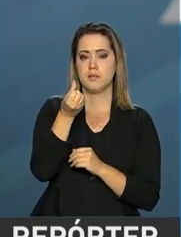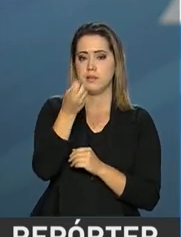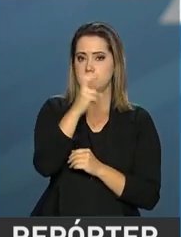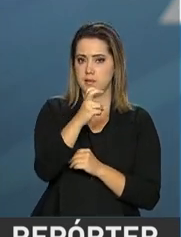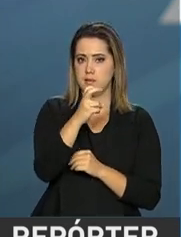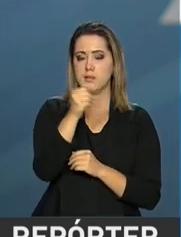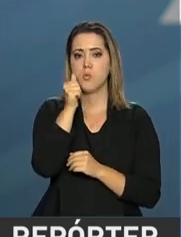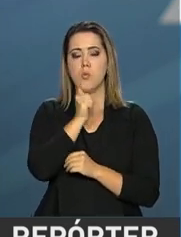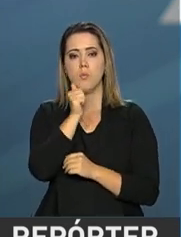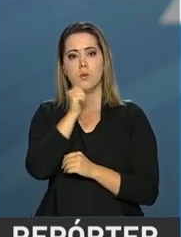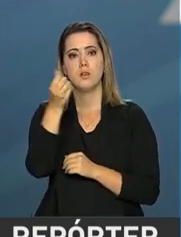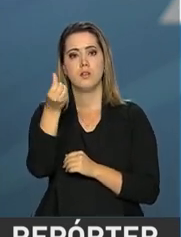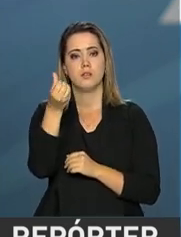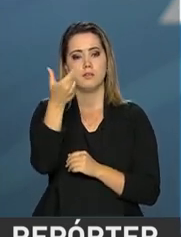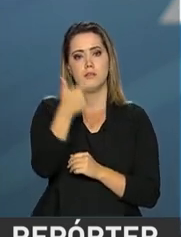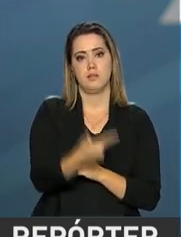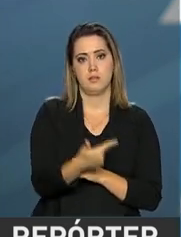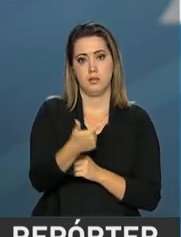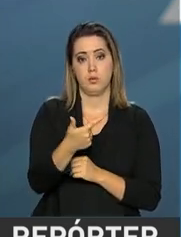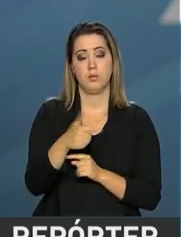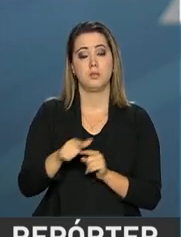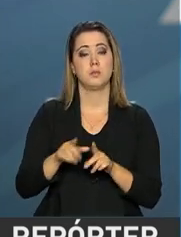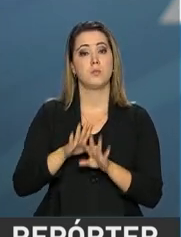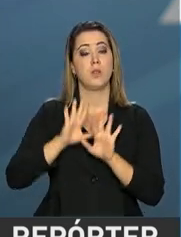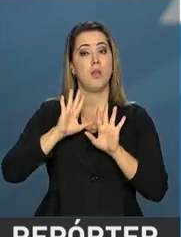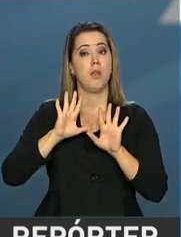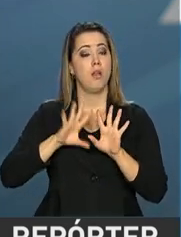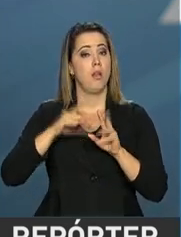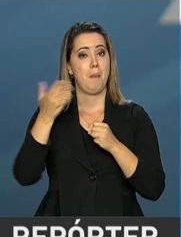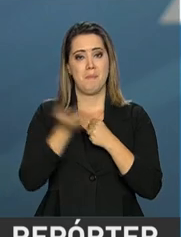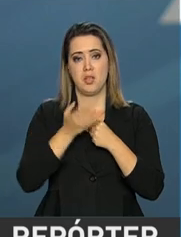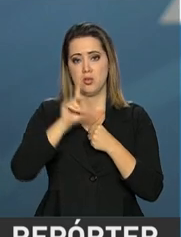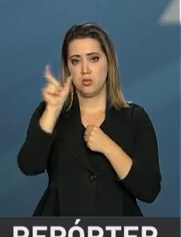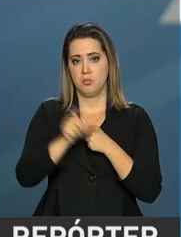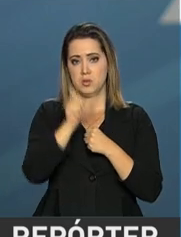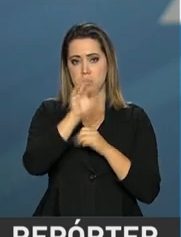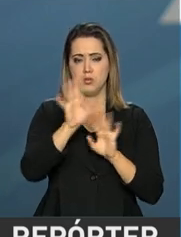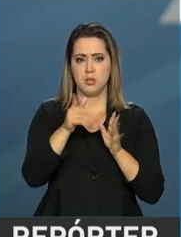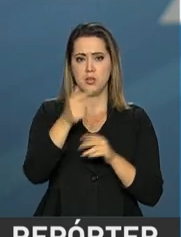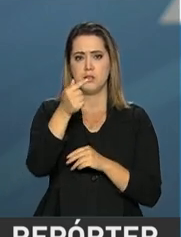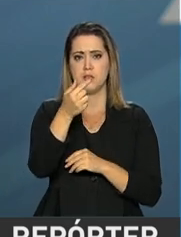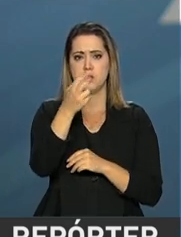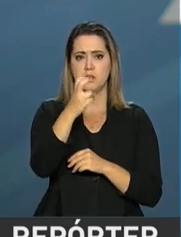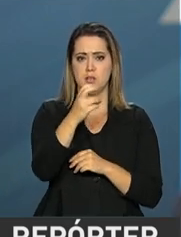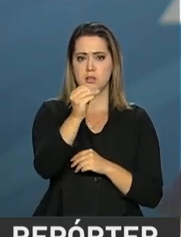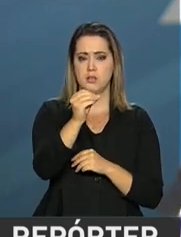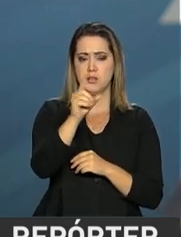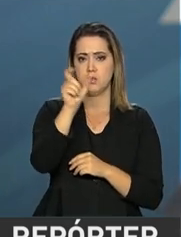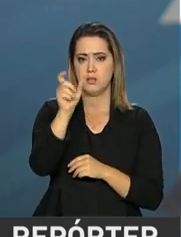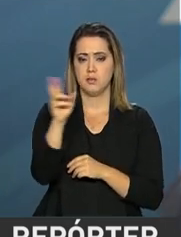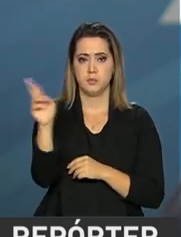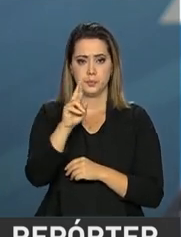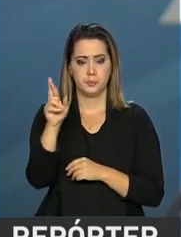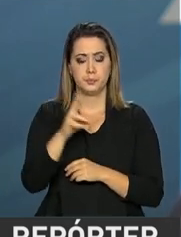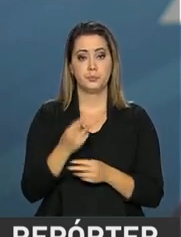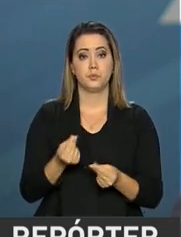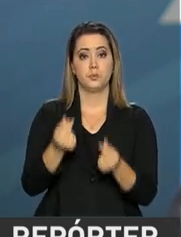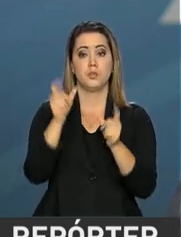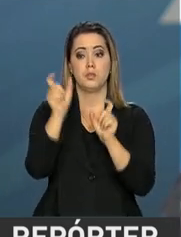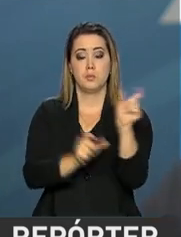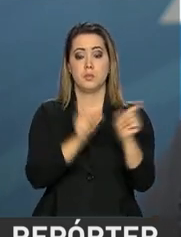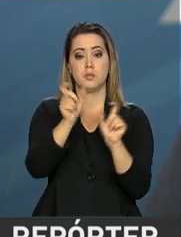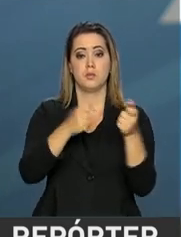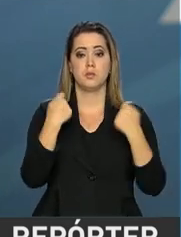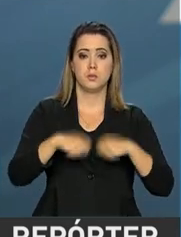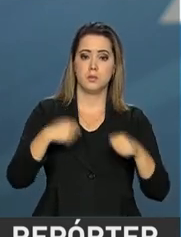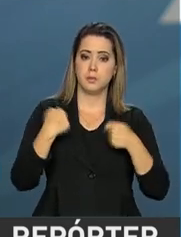A maioria dos cotistas tem um saldo de em torno de R$ 750, ou seja, são valores que vão para pessoas